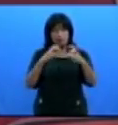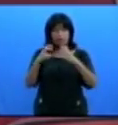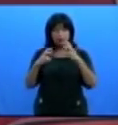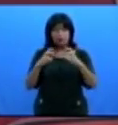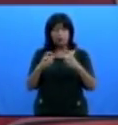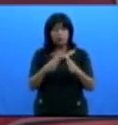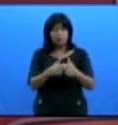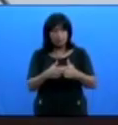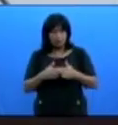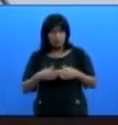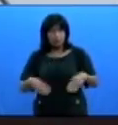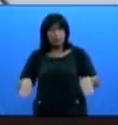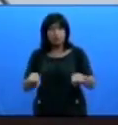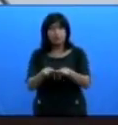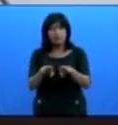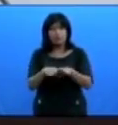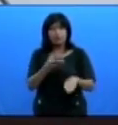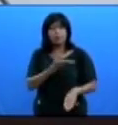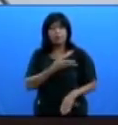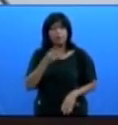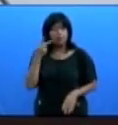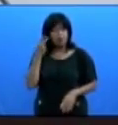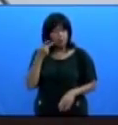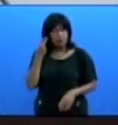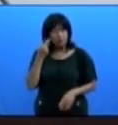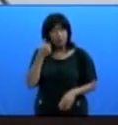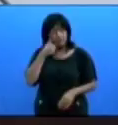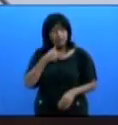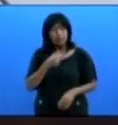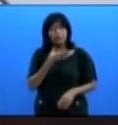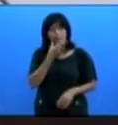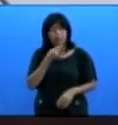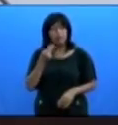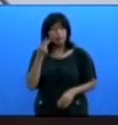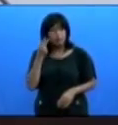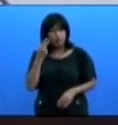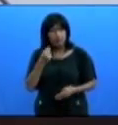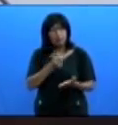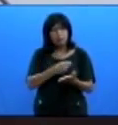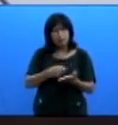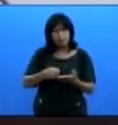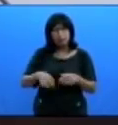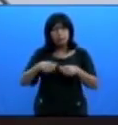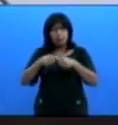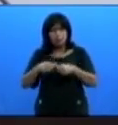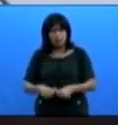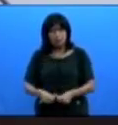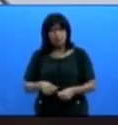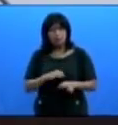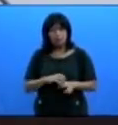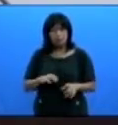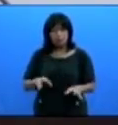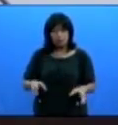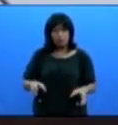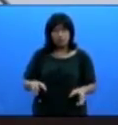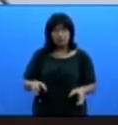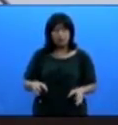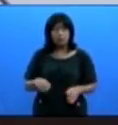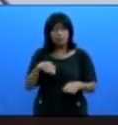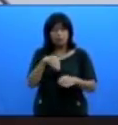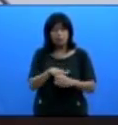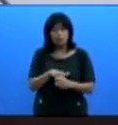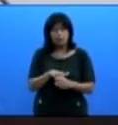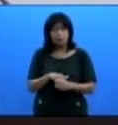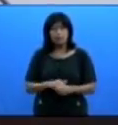Solicitamos também aos colegas vereadores e vereadoras que registrem sua presença no sistema eletrônico de